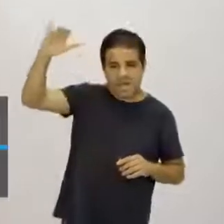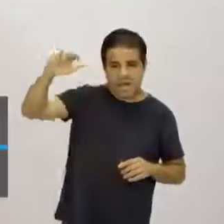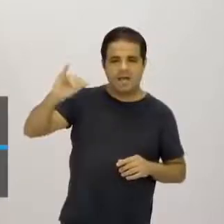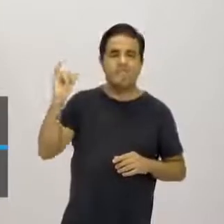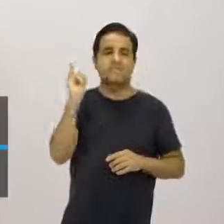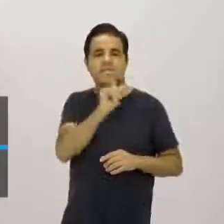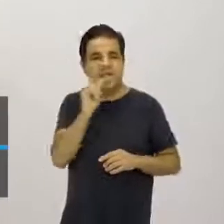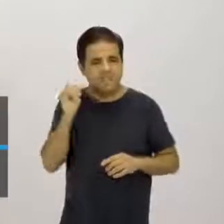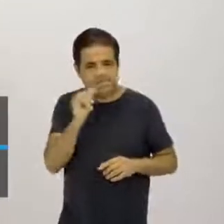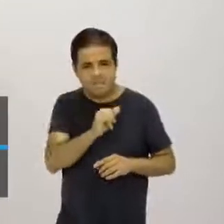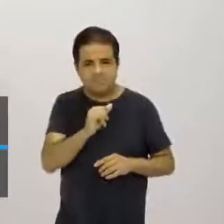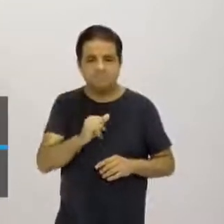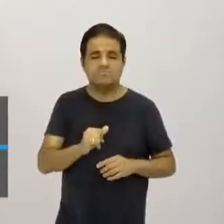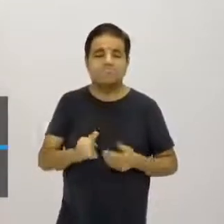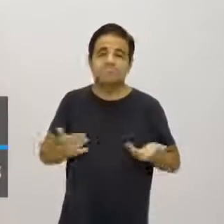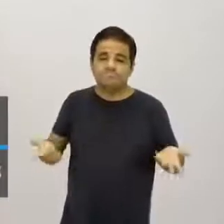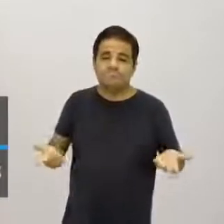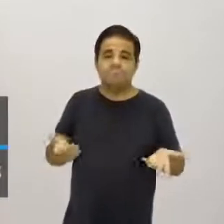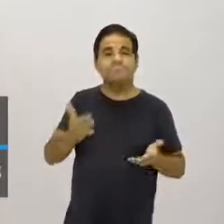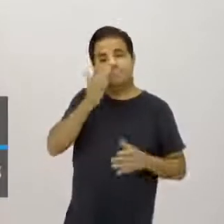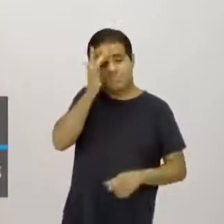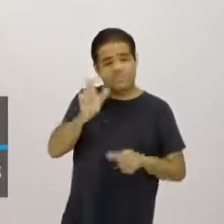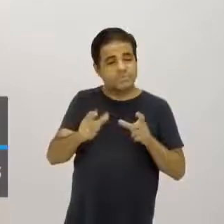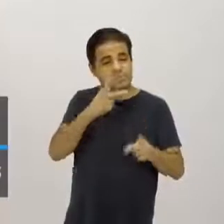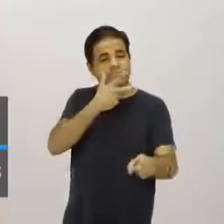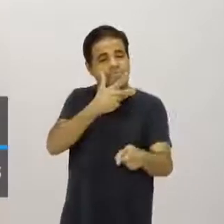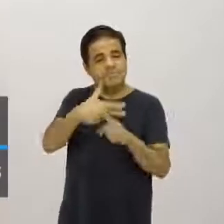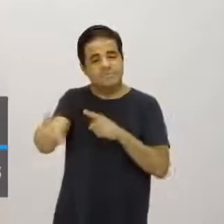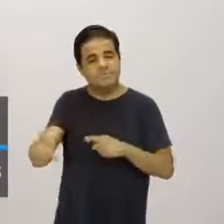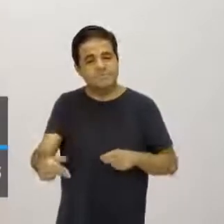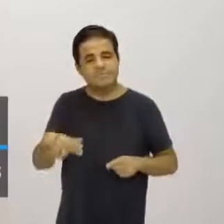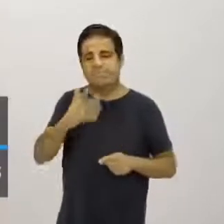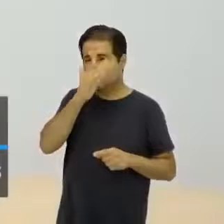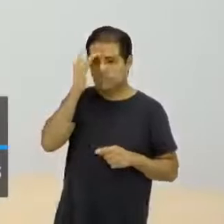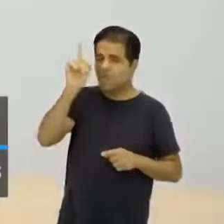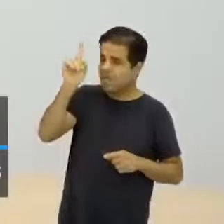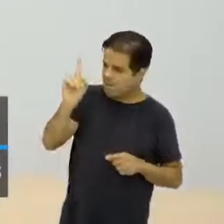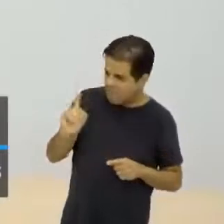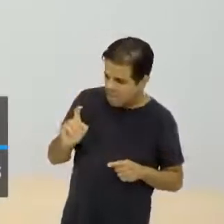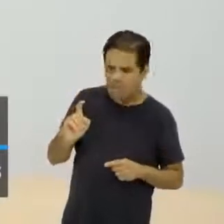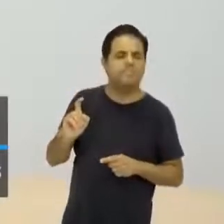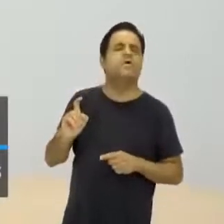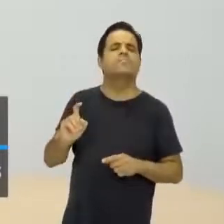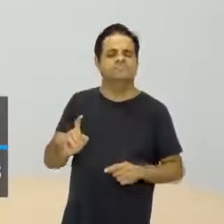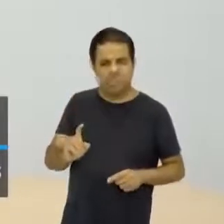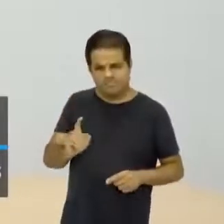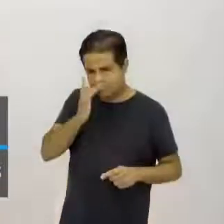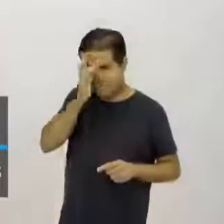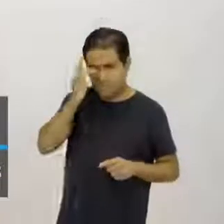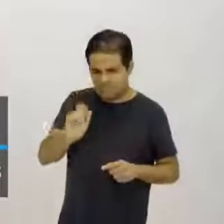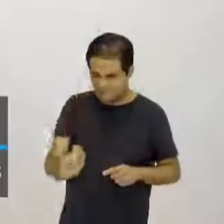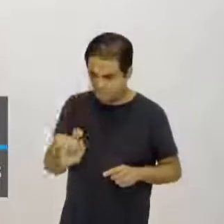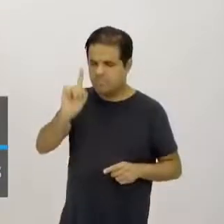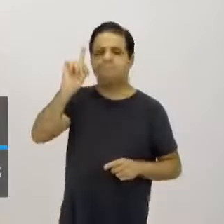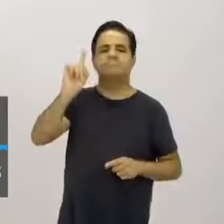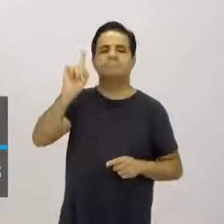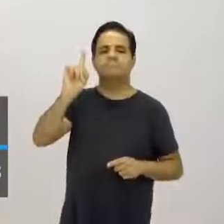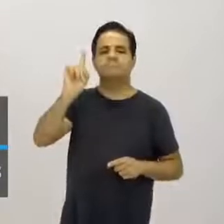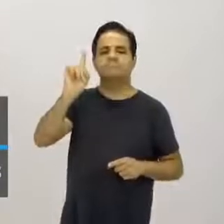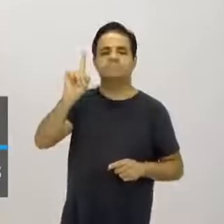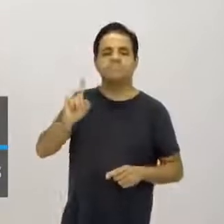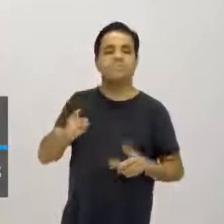sendo italianos, foi gente que venceu. Foi gente que não se curvou. Mas sem dúvida nenhuma. E eu queria encerrar a